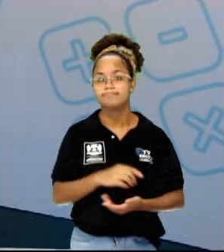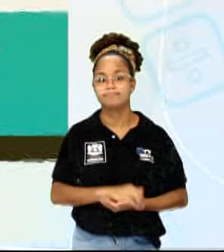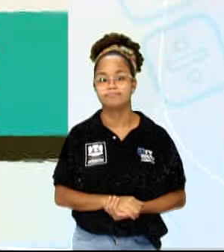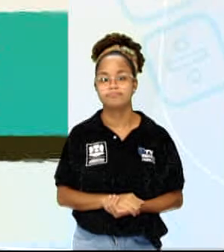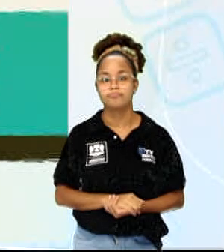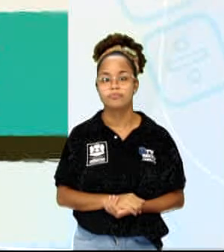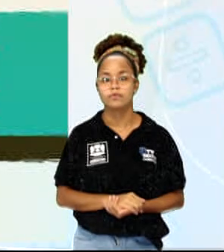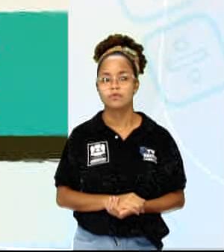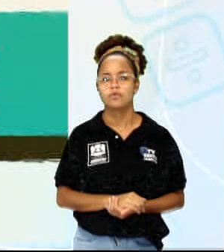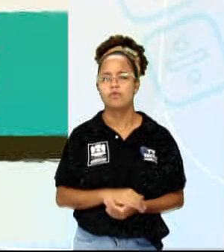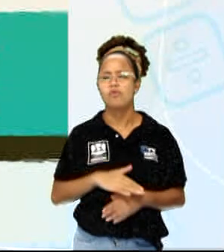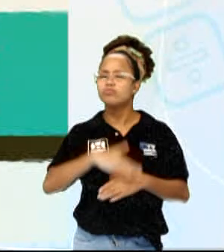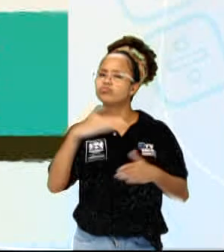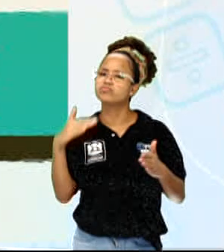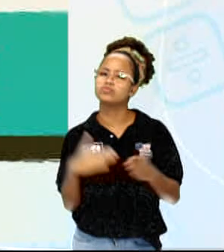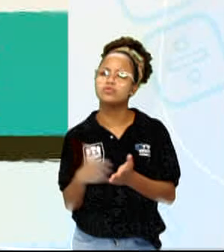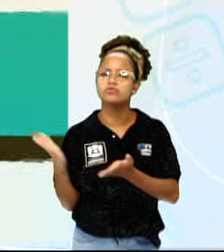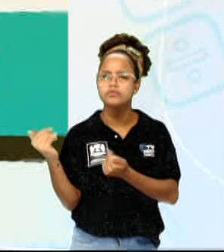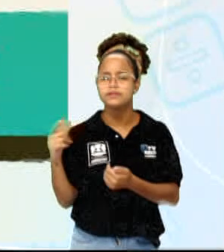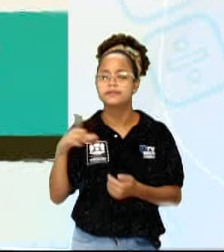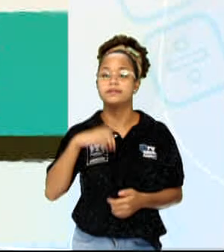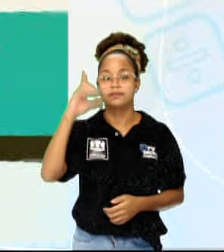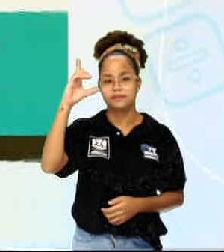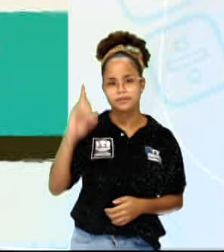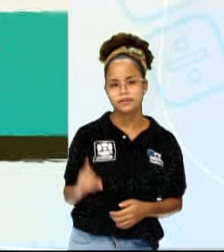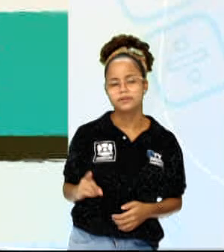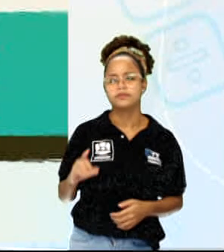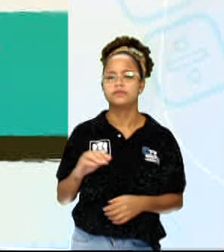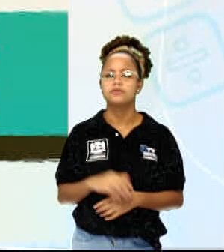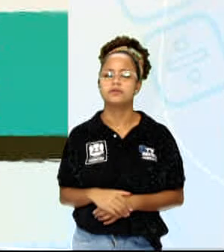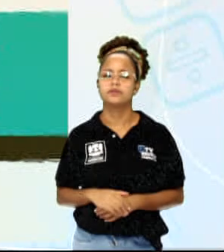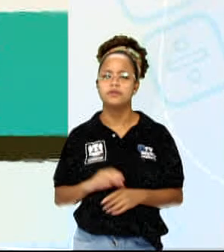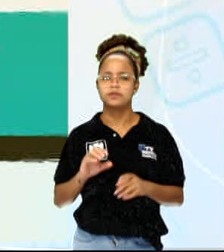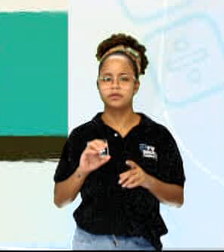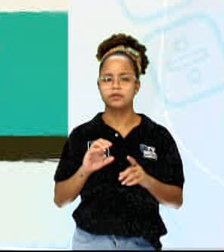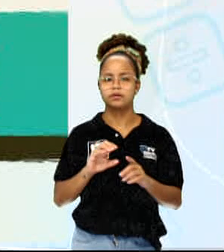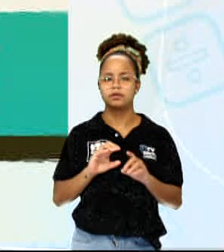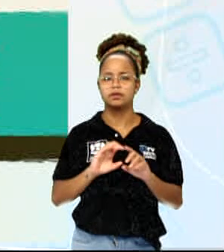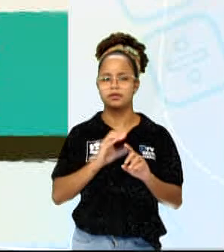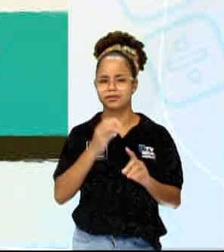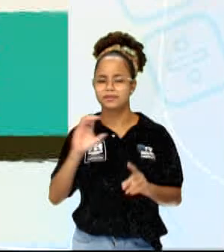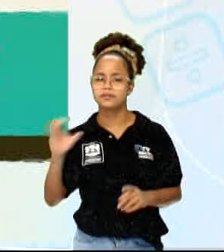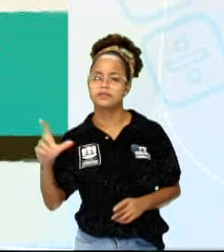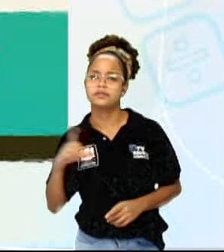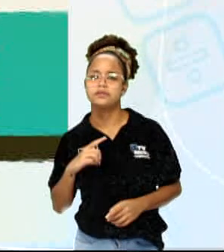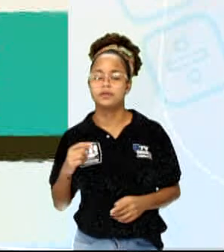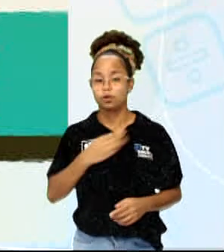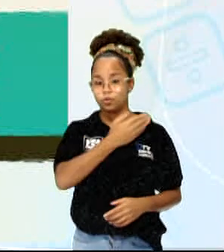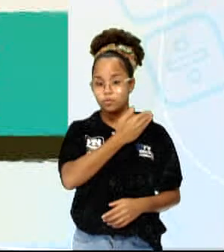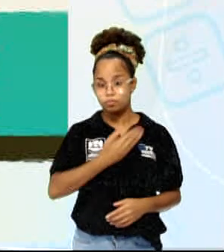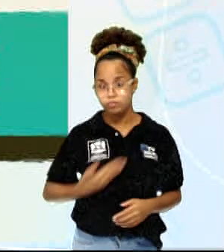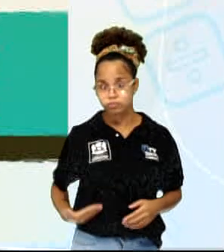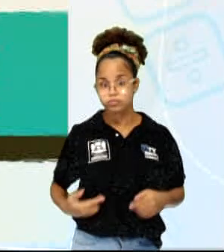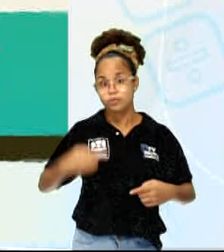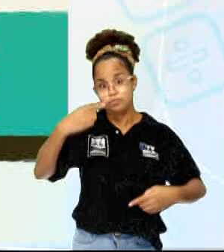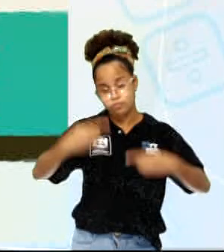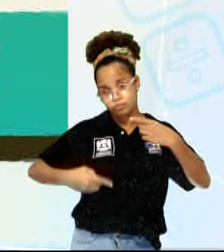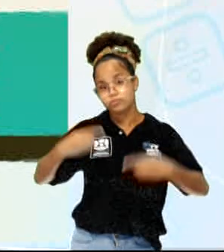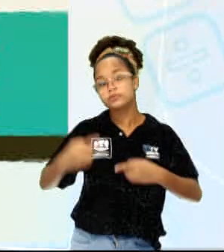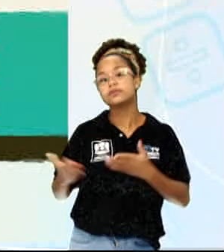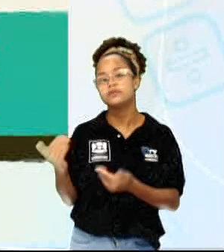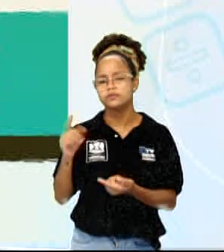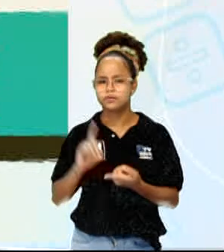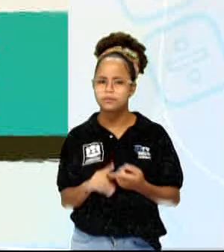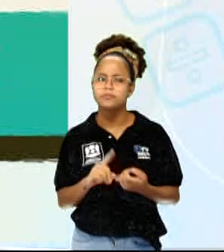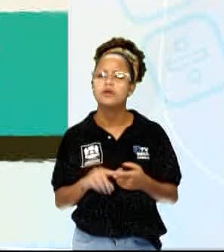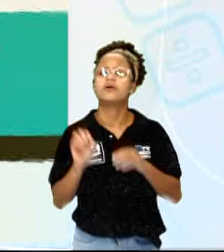Todo jovem tem direito à cidadania, participação social e política na representação juvenil, tem direito